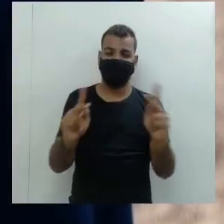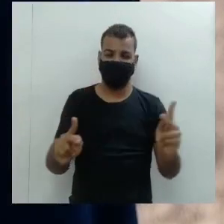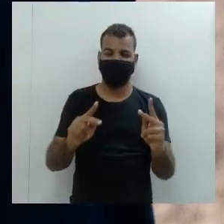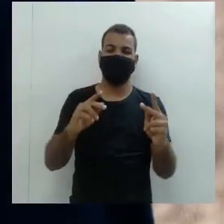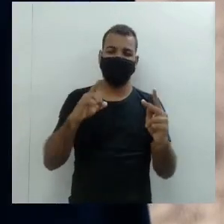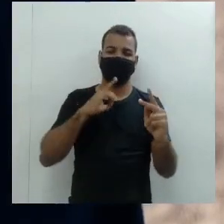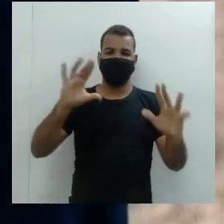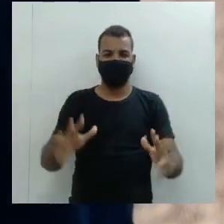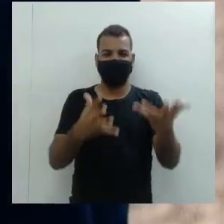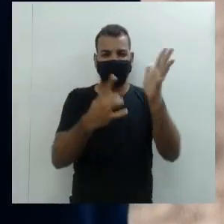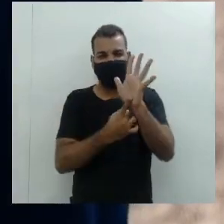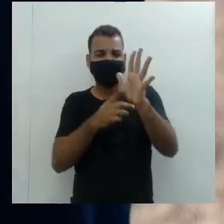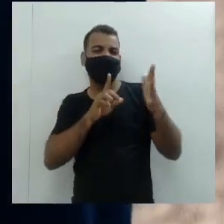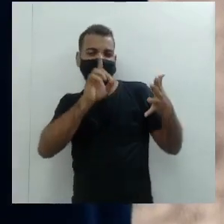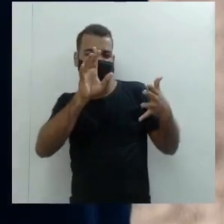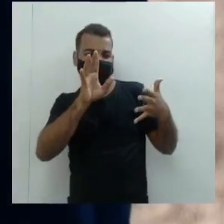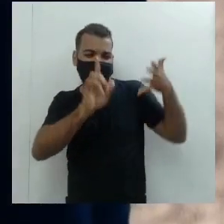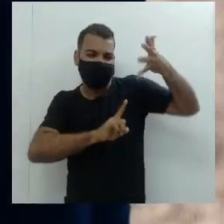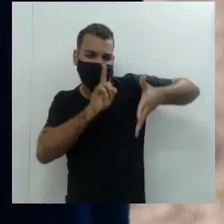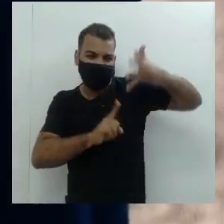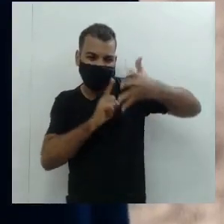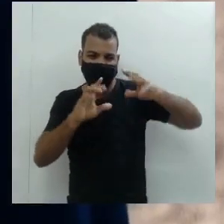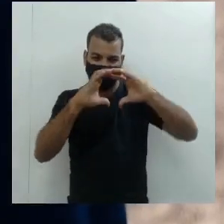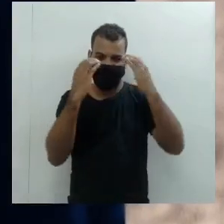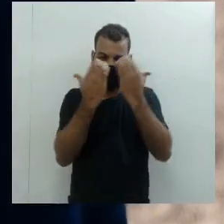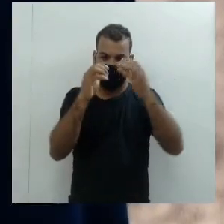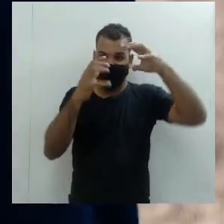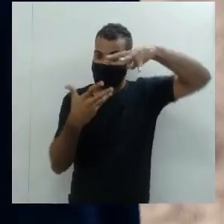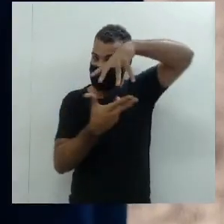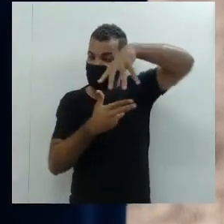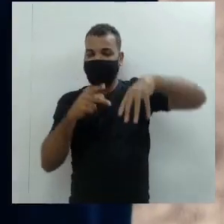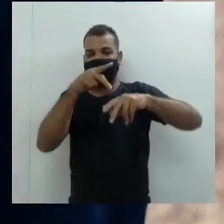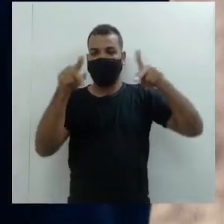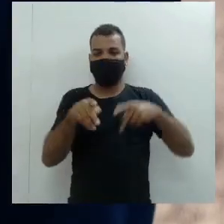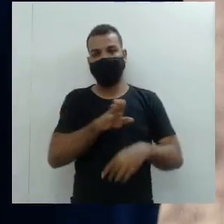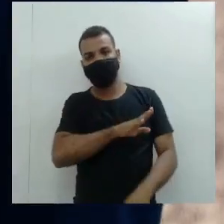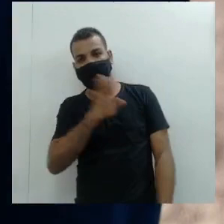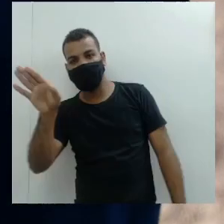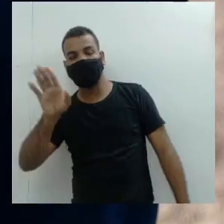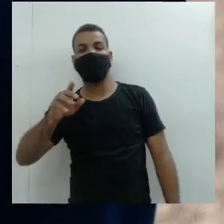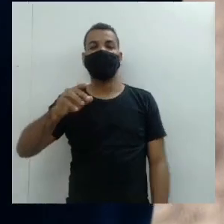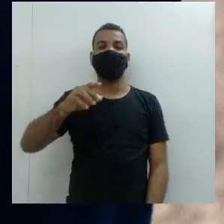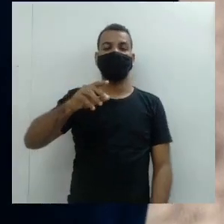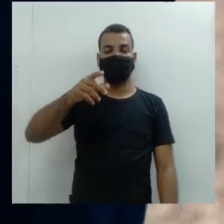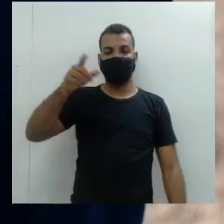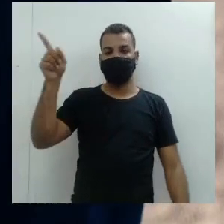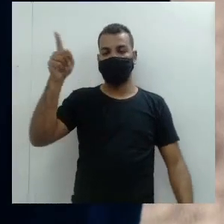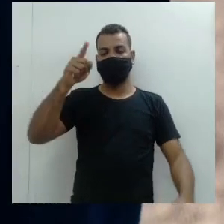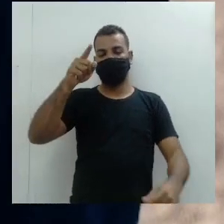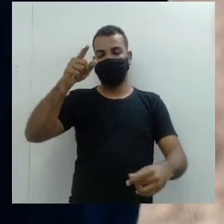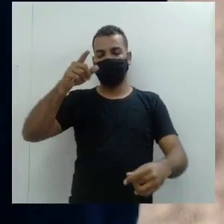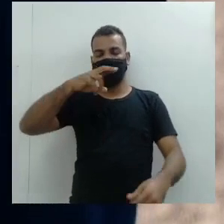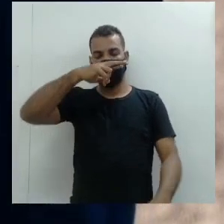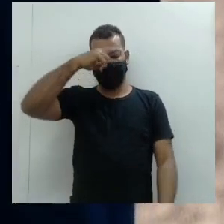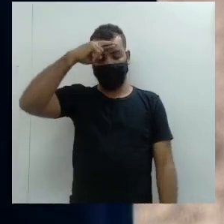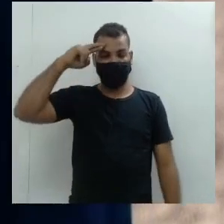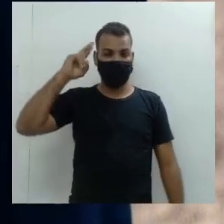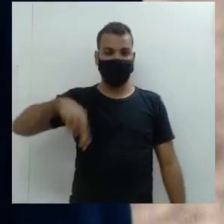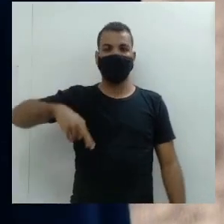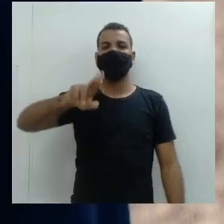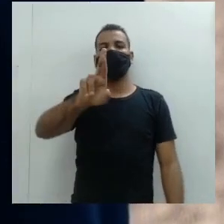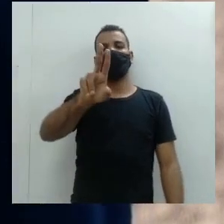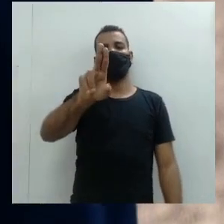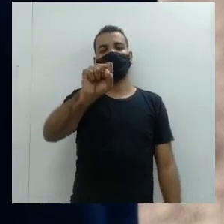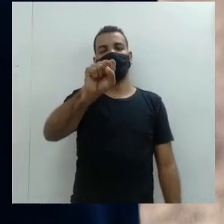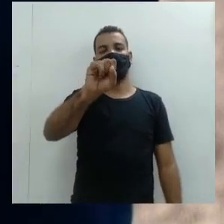o nosso estudante, que nessa fase aí, né, em 59, ele deixa de ser embaixador, né, em Portugal, retorna